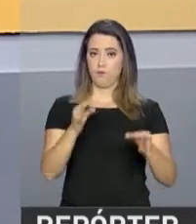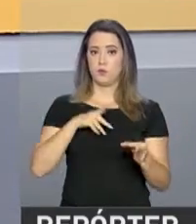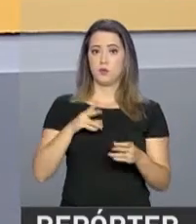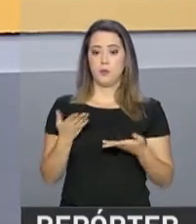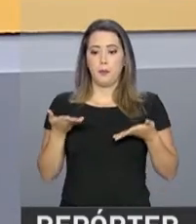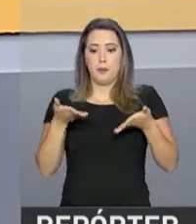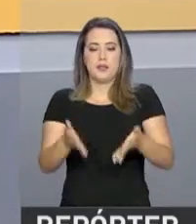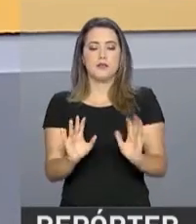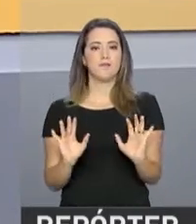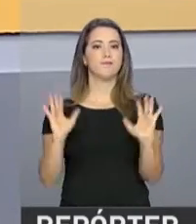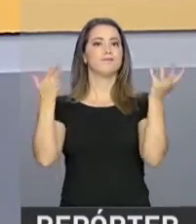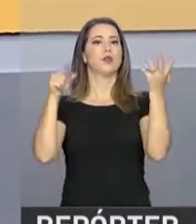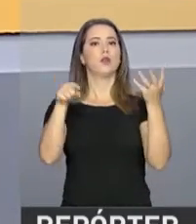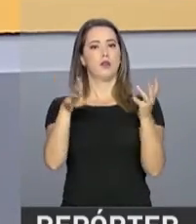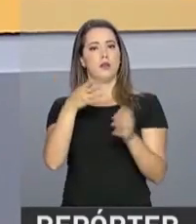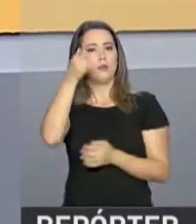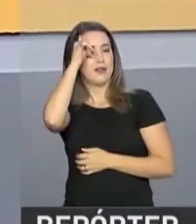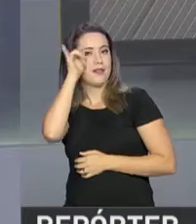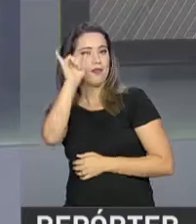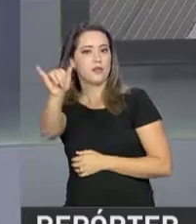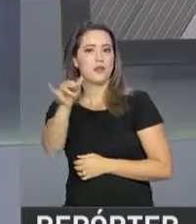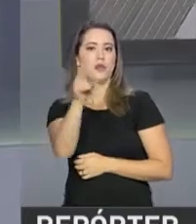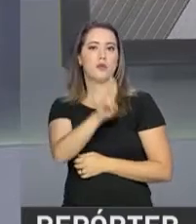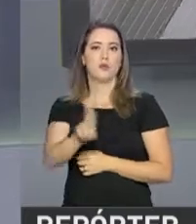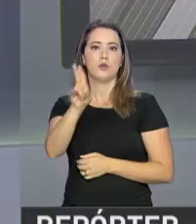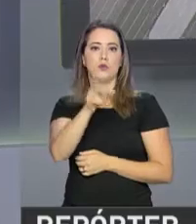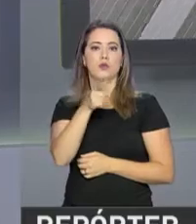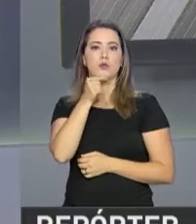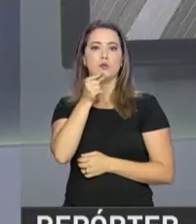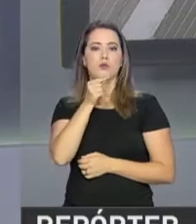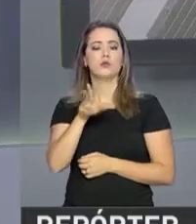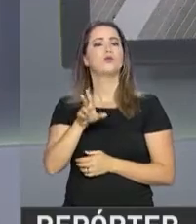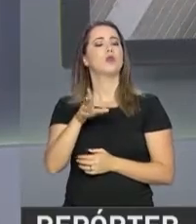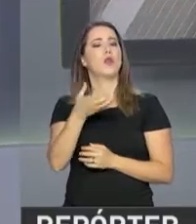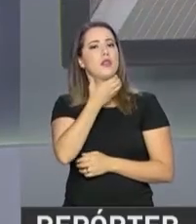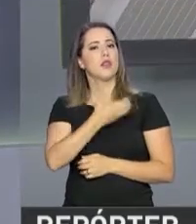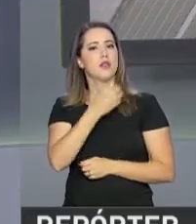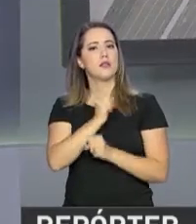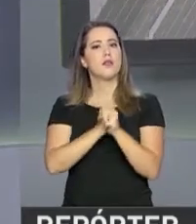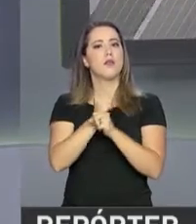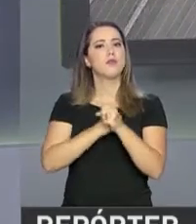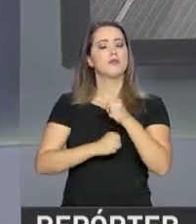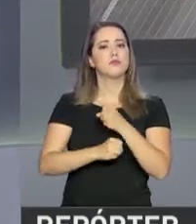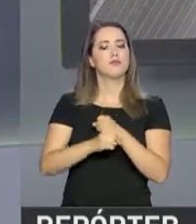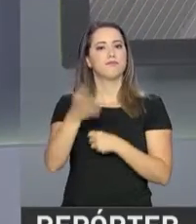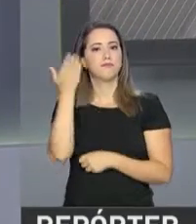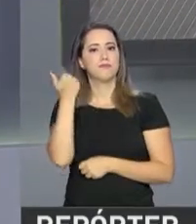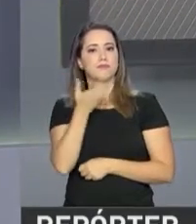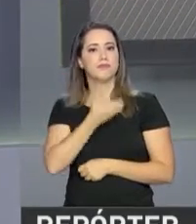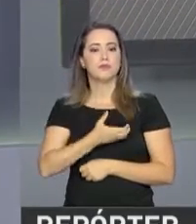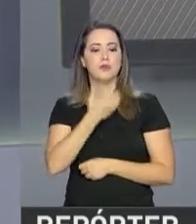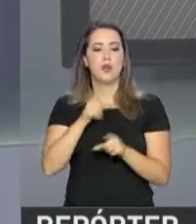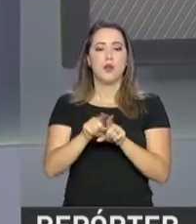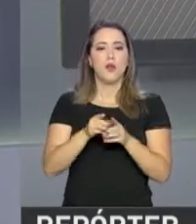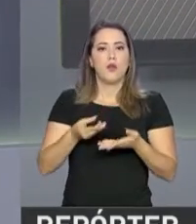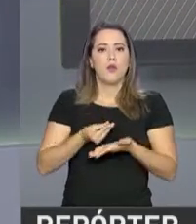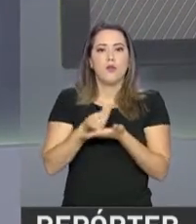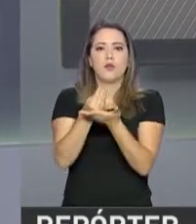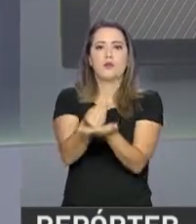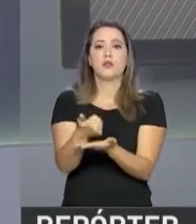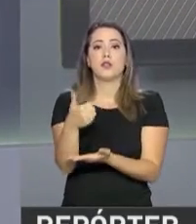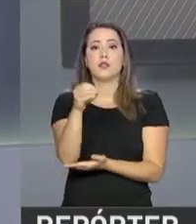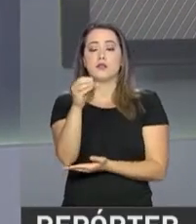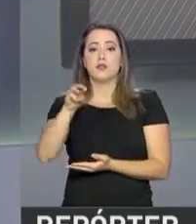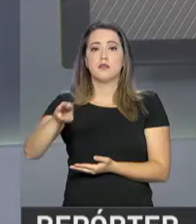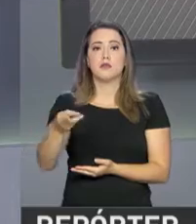combate e à prevenção ao uso de drogas em dezembro do ano passado o governo federal destinou 100 milhões de reais para